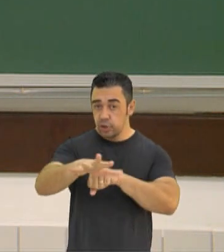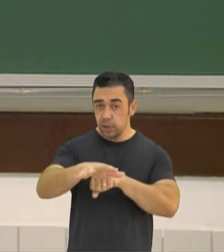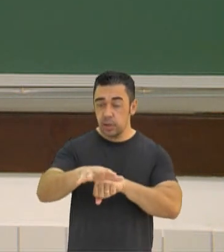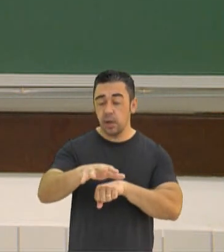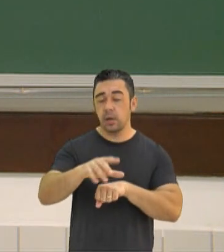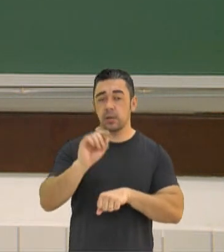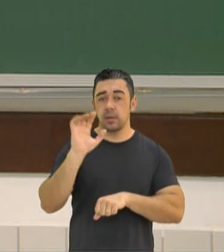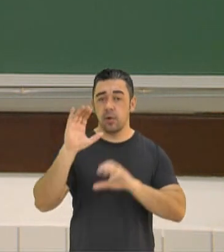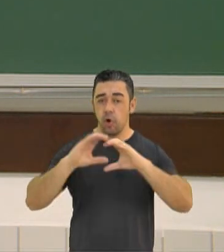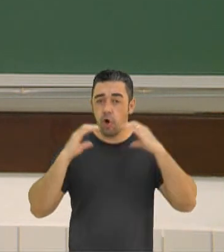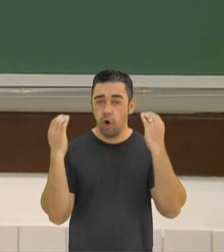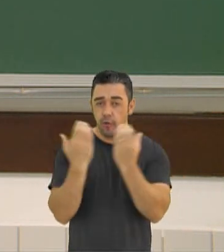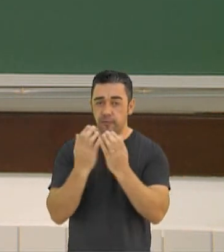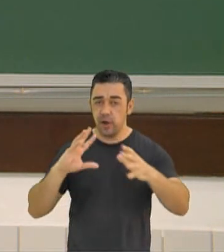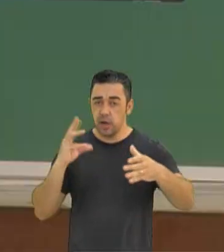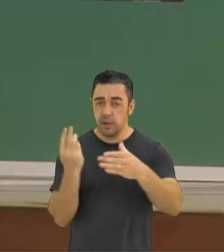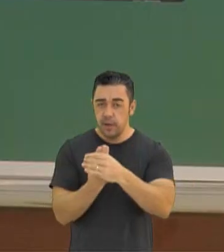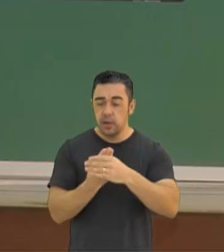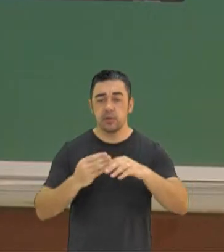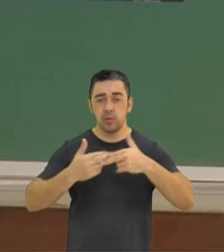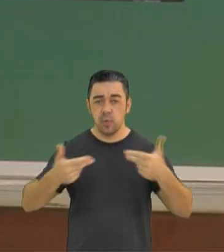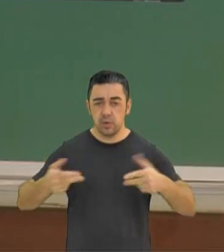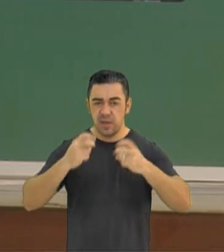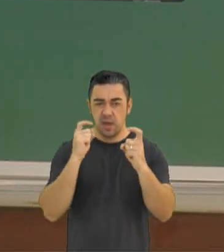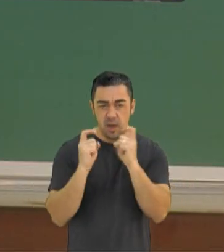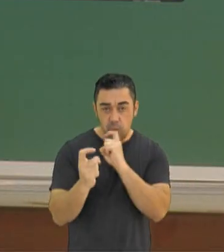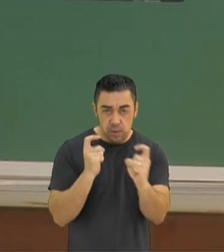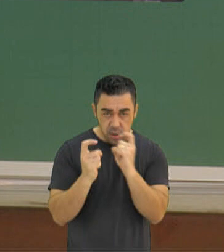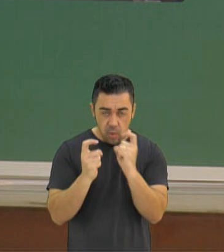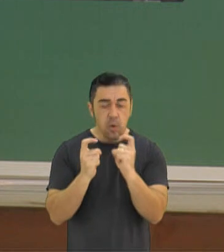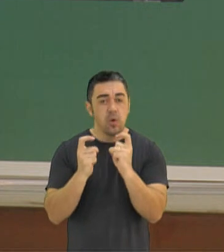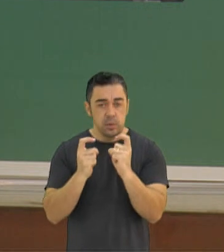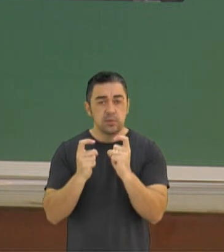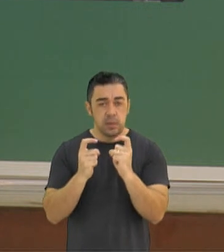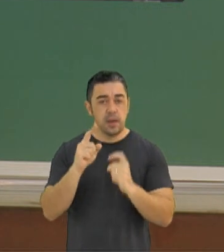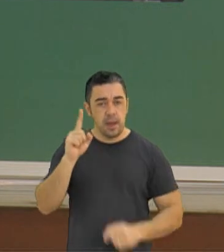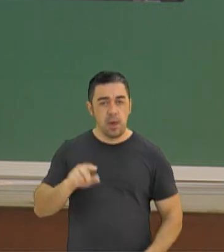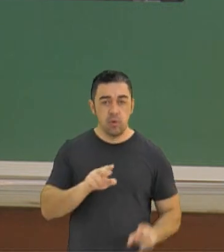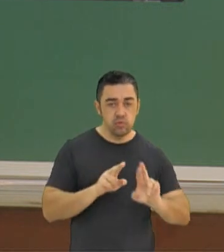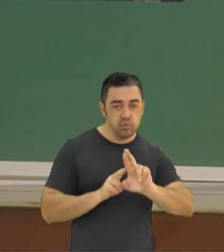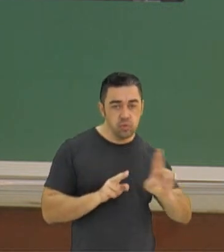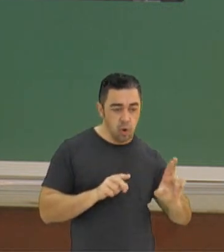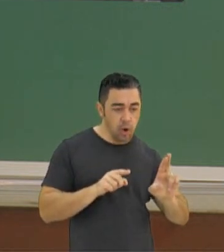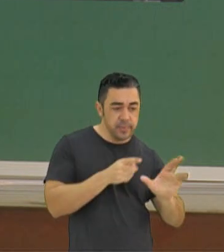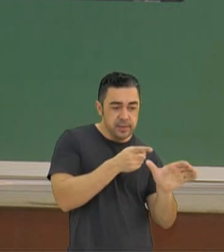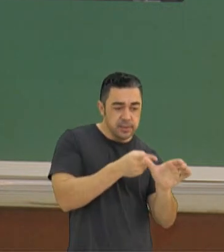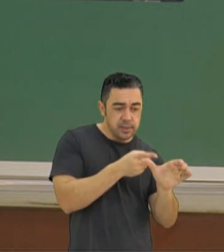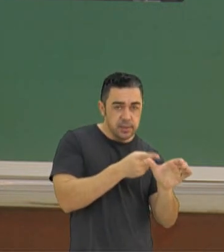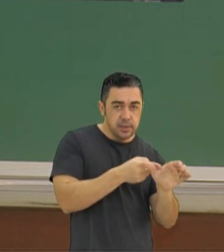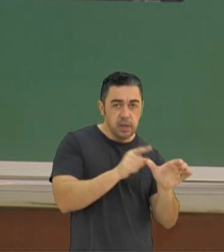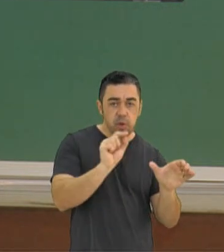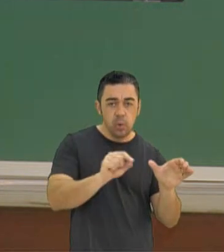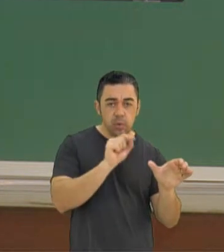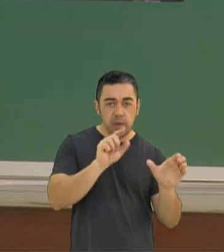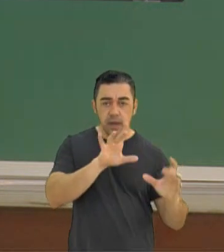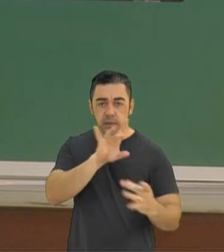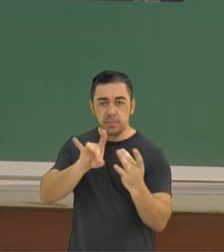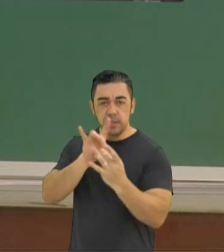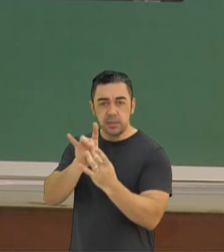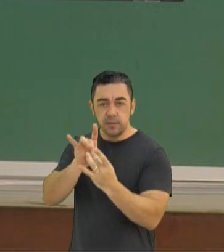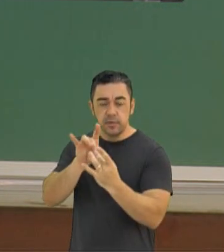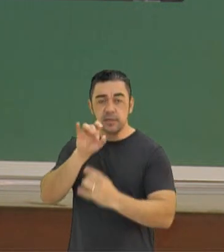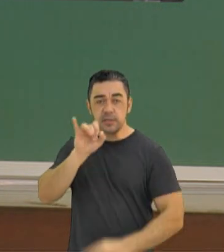protocolo, conferência, ação, reunião como um todo, geralmente é o nome da cidade e a que se destina. Se